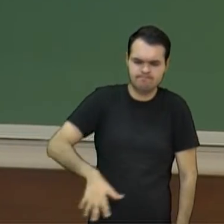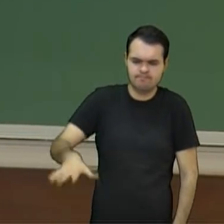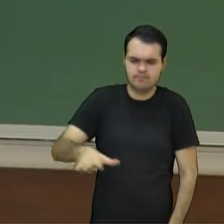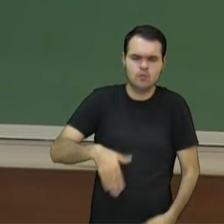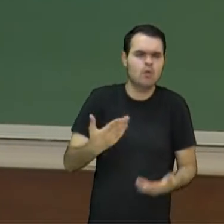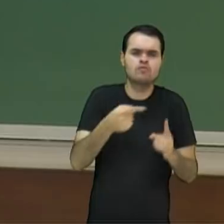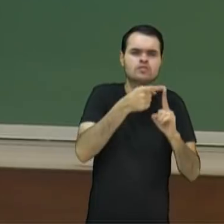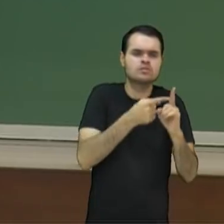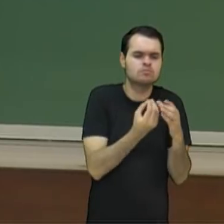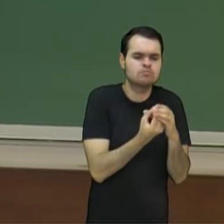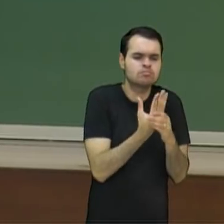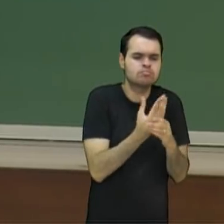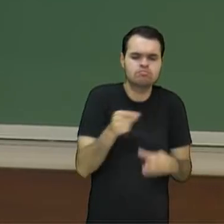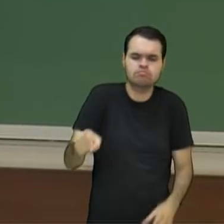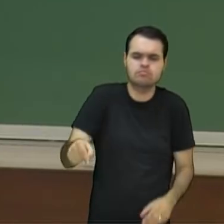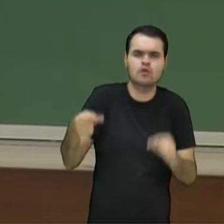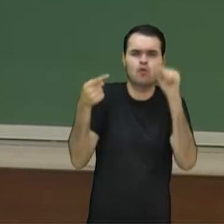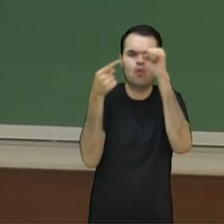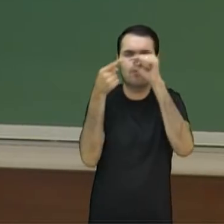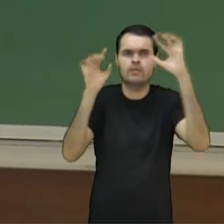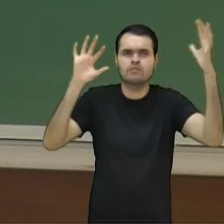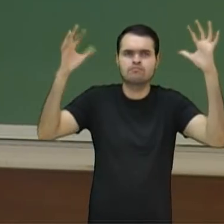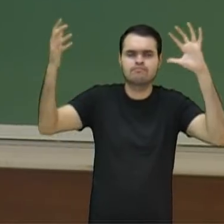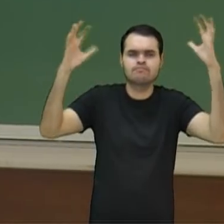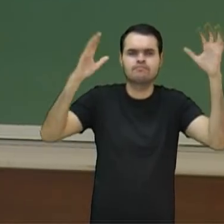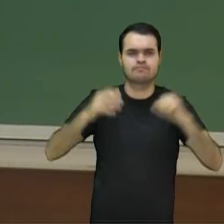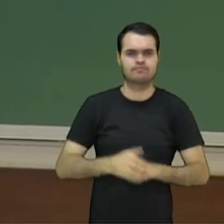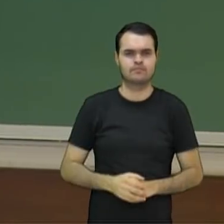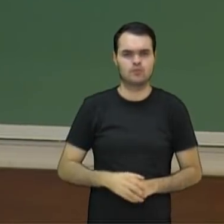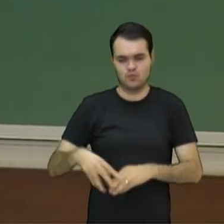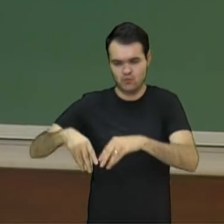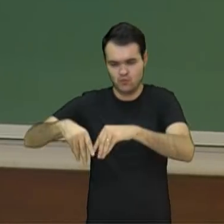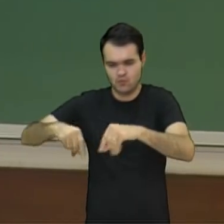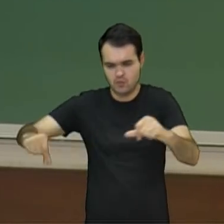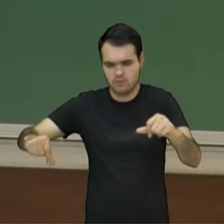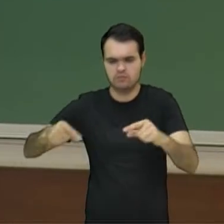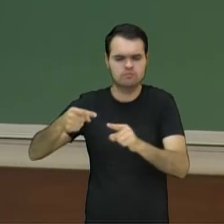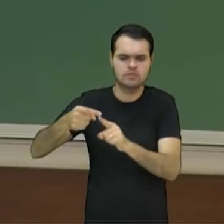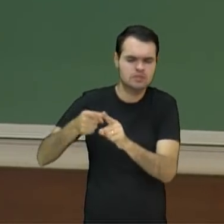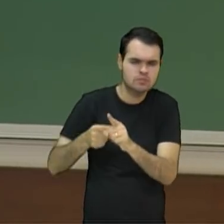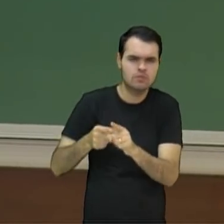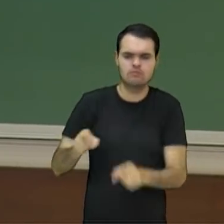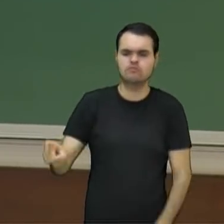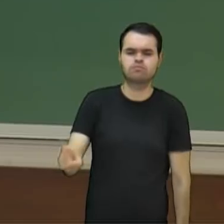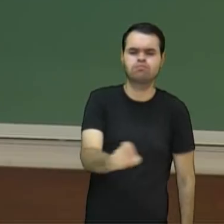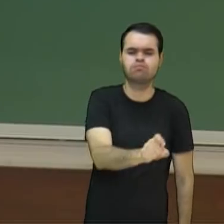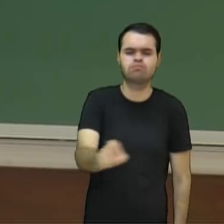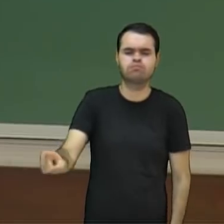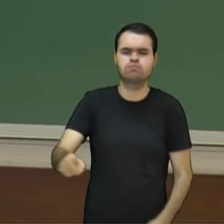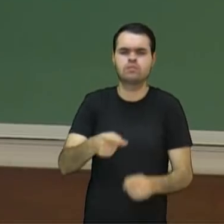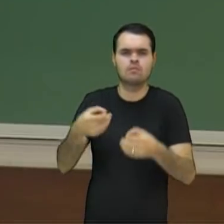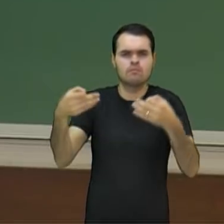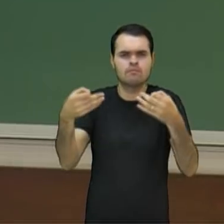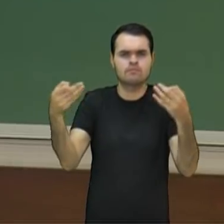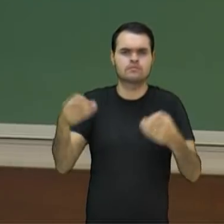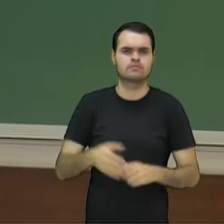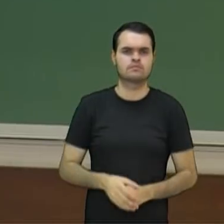de tempo atmosférico, como também o tipo de solo, qual é o fertilizante ideal e